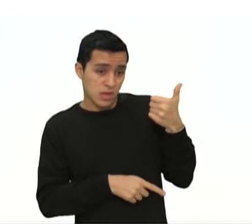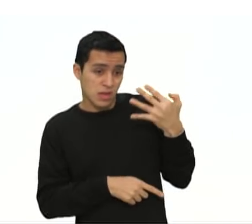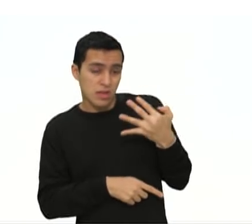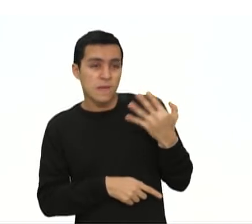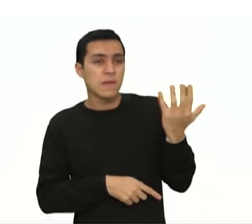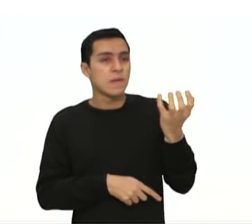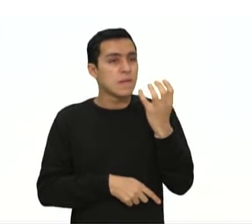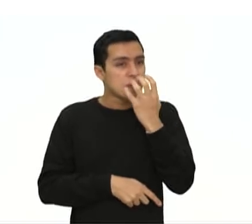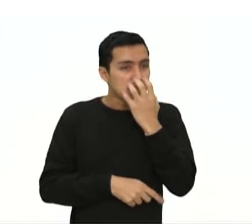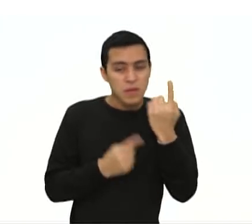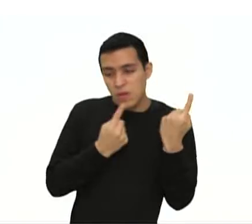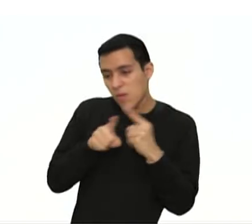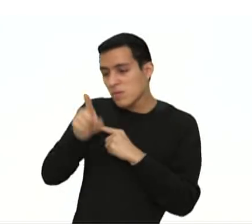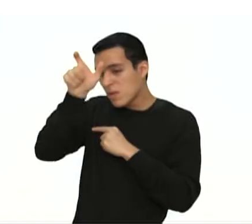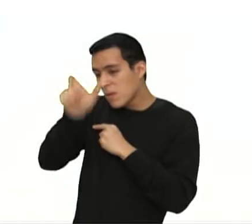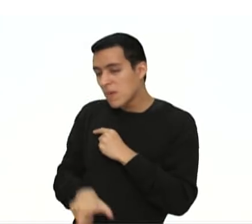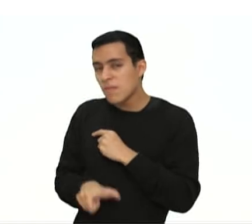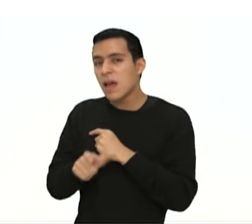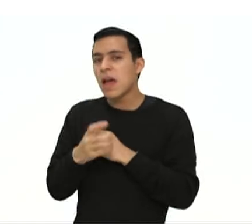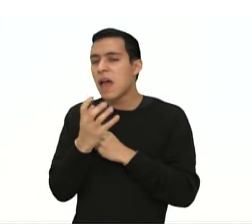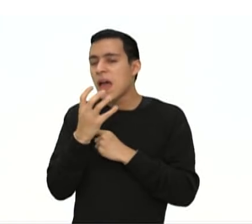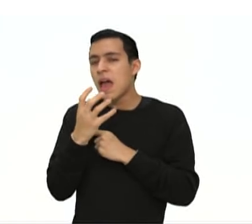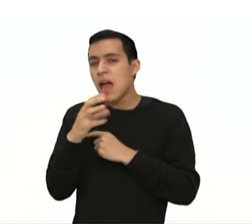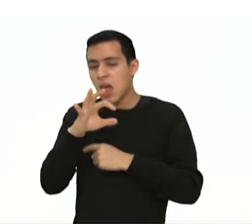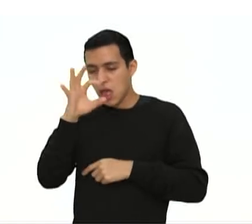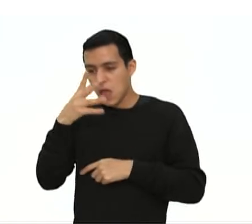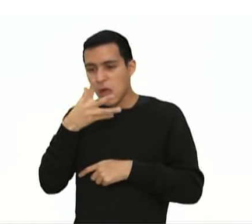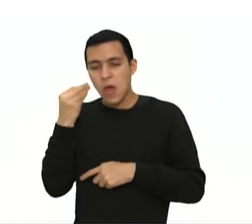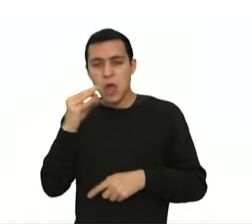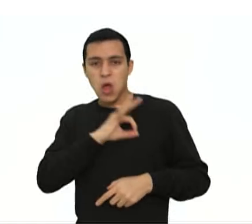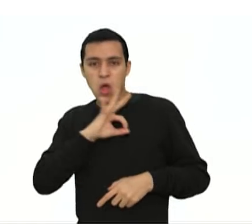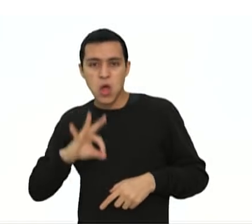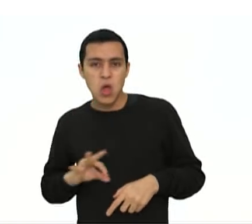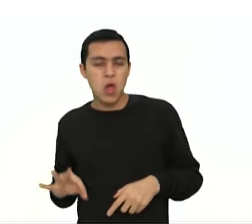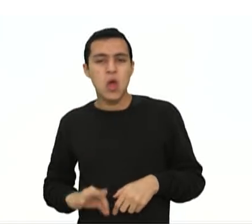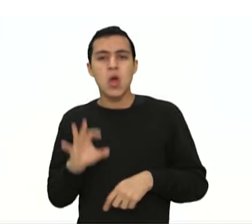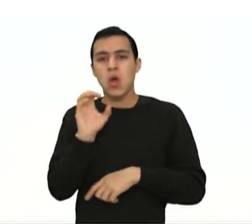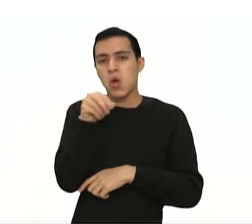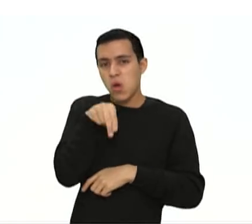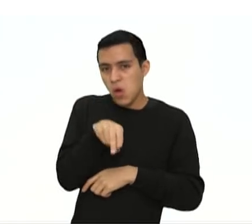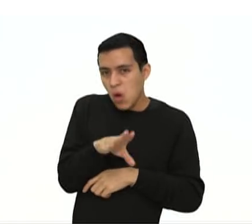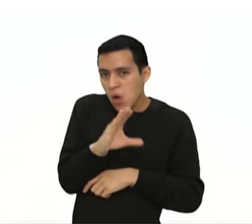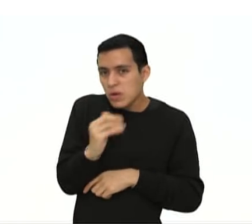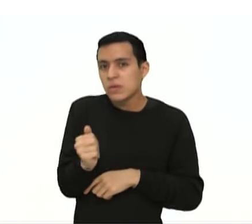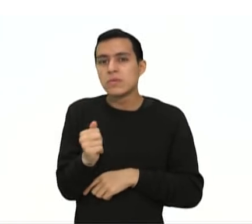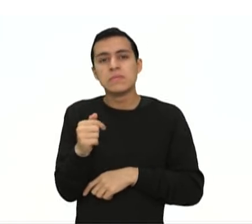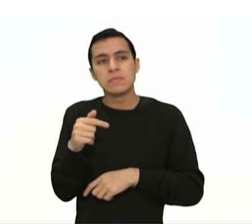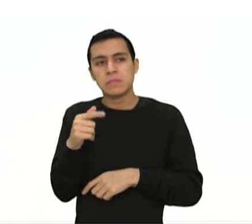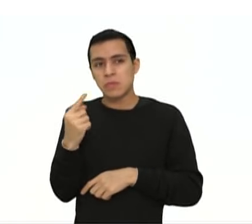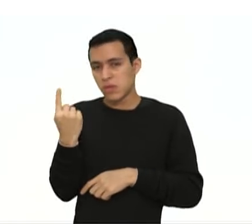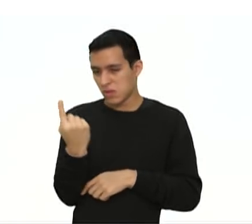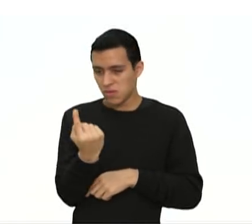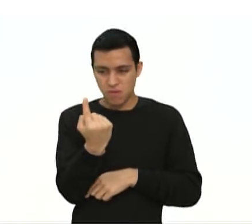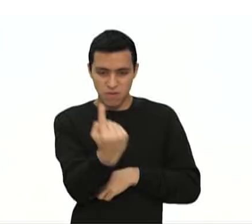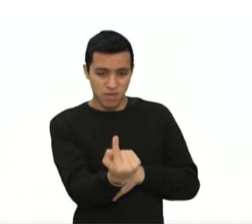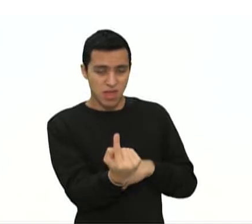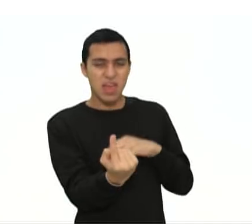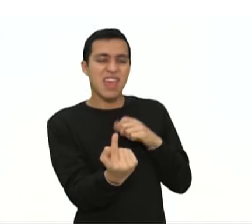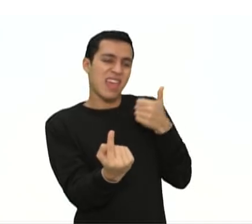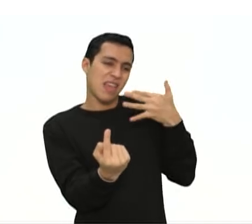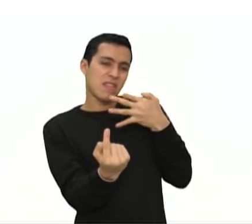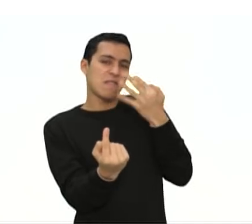cachorros contra uma onça. Então, a gente vê a reprodução lá. Ó. Lá tem uns desenhos lá para vocês entenderem melhor. Uma onça lá no meio e